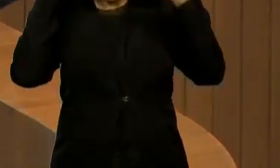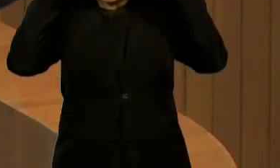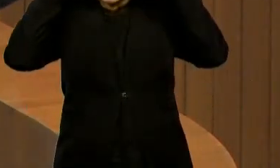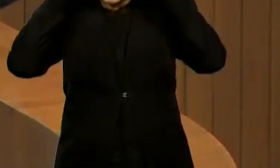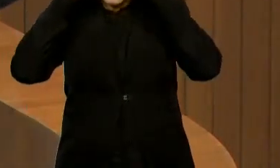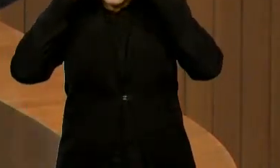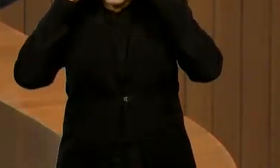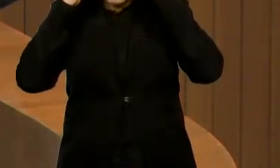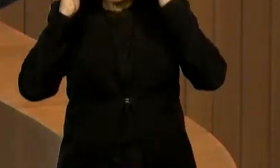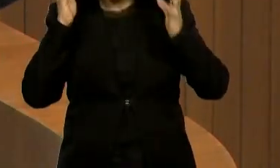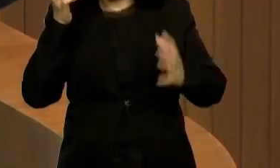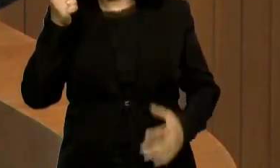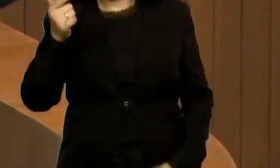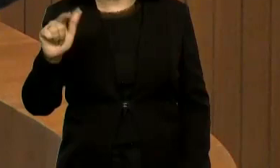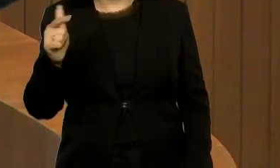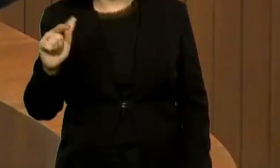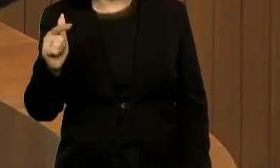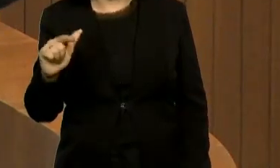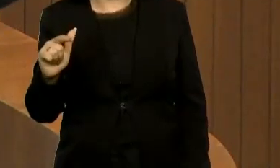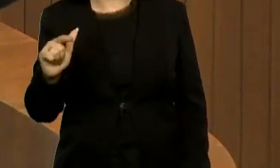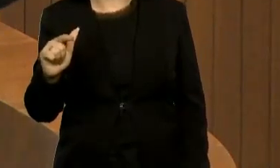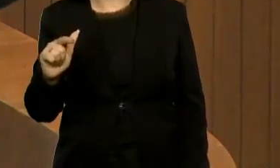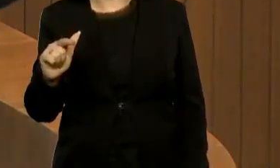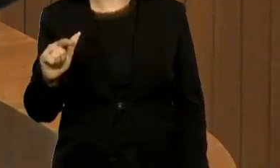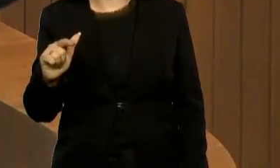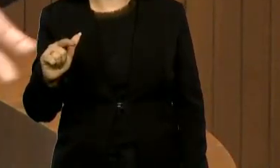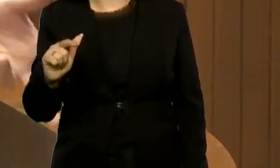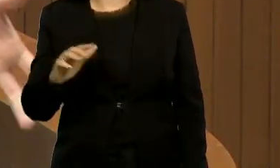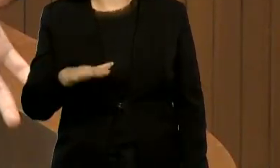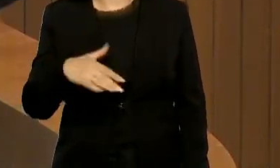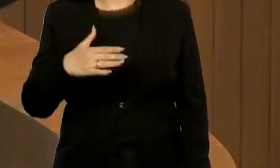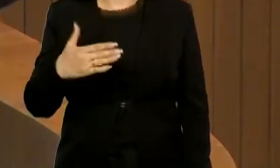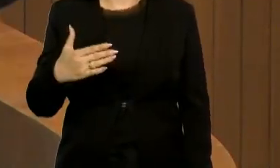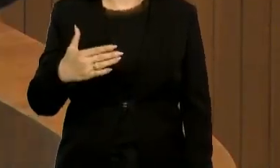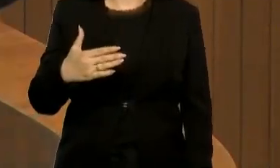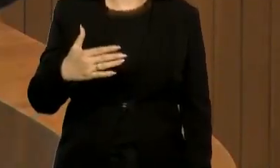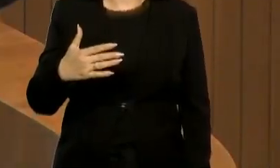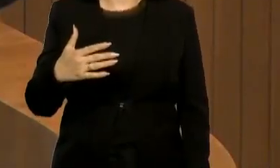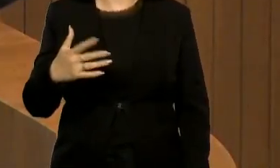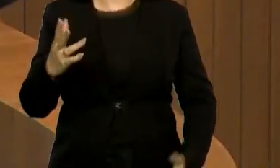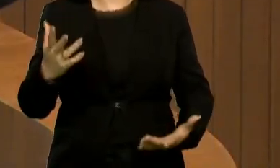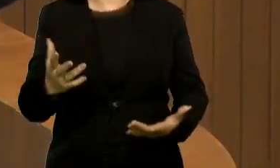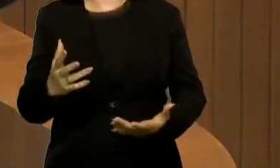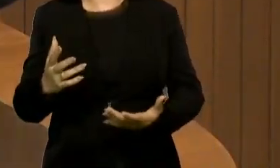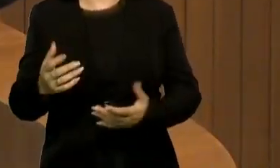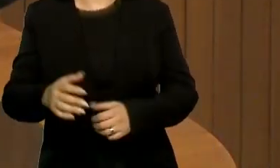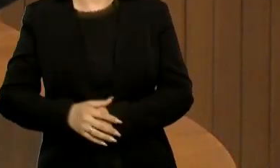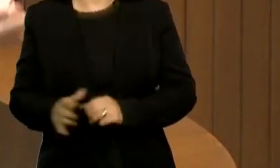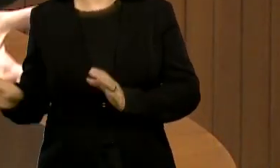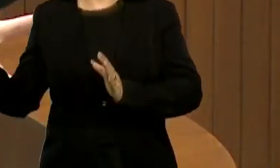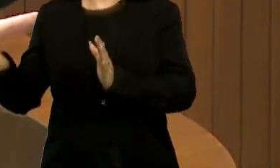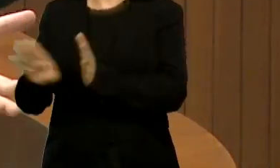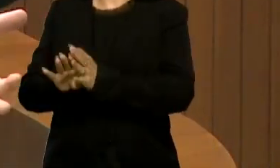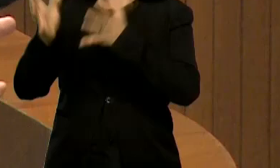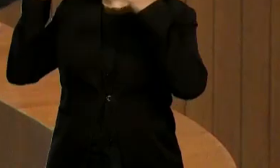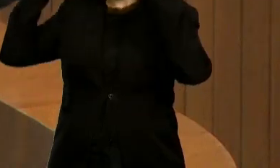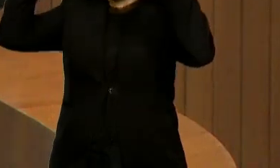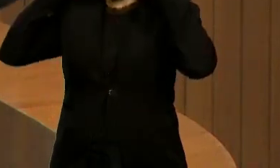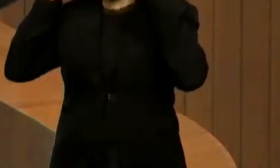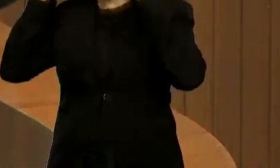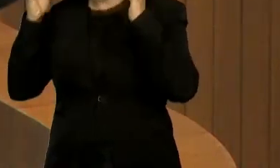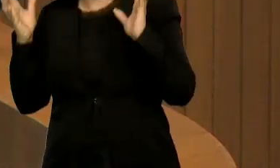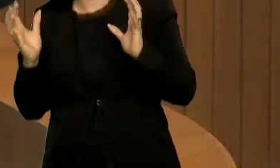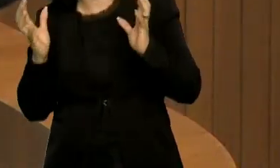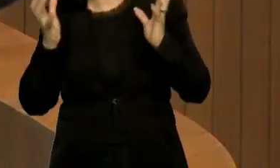capacete, a partir do momento em que é corrigido aquele erro, ou seja, chega um capacete para aquele cidadão,